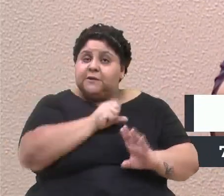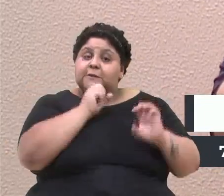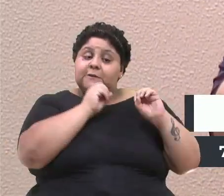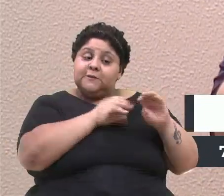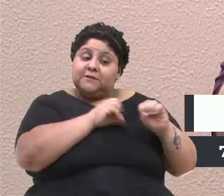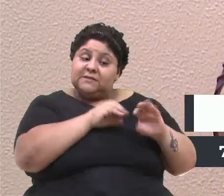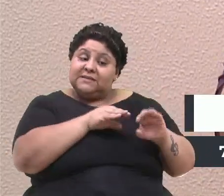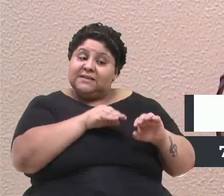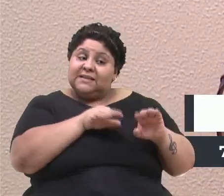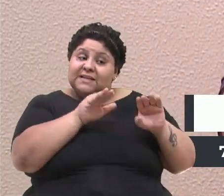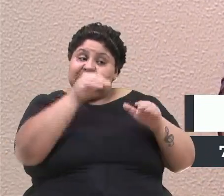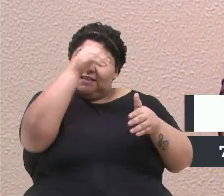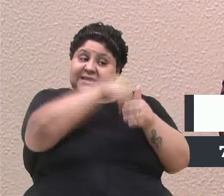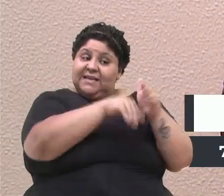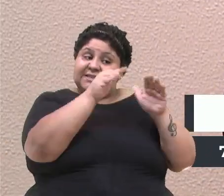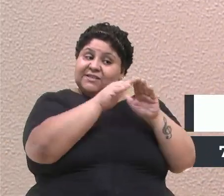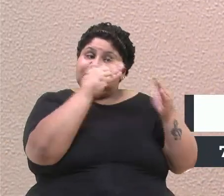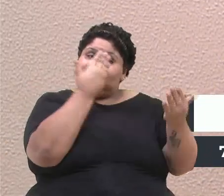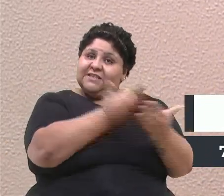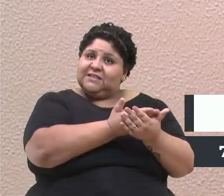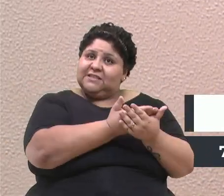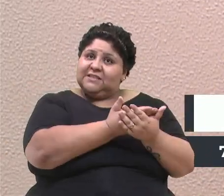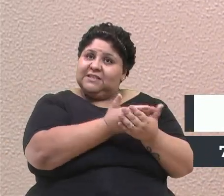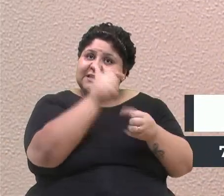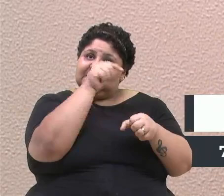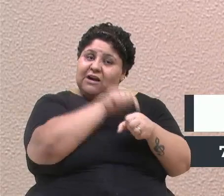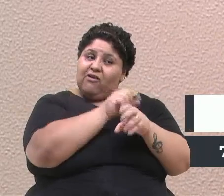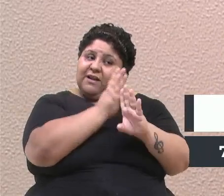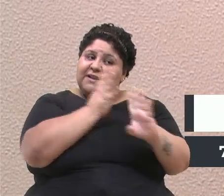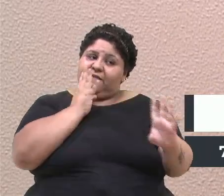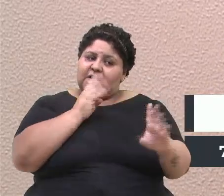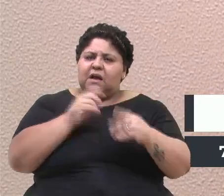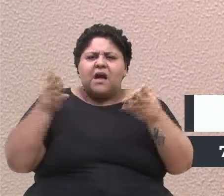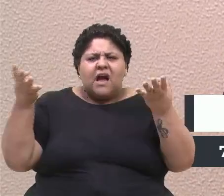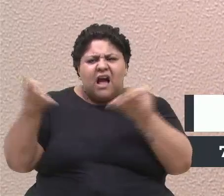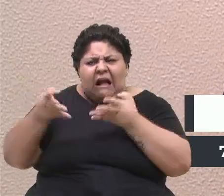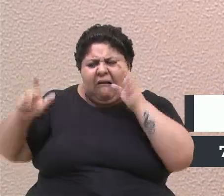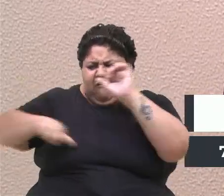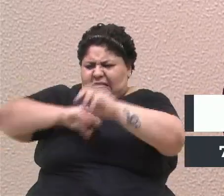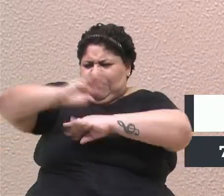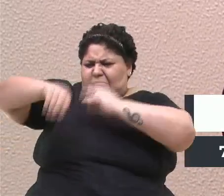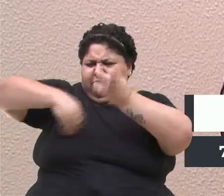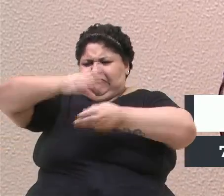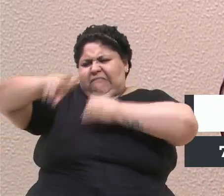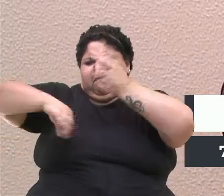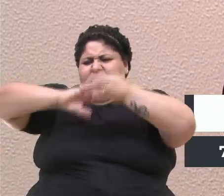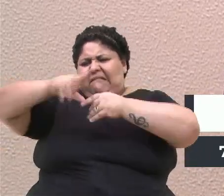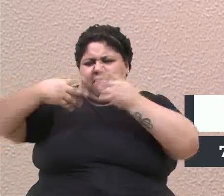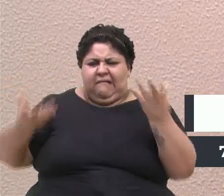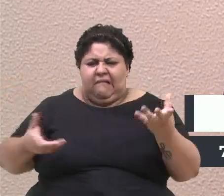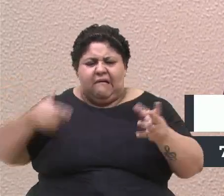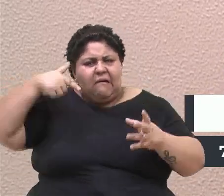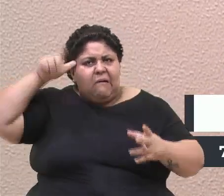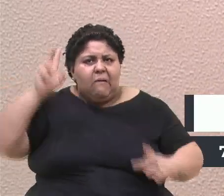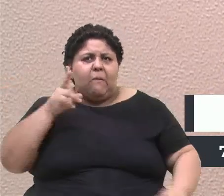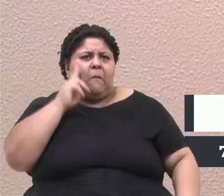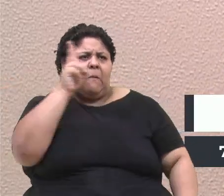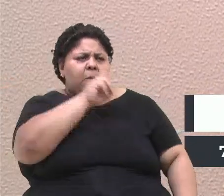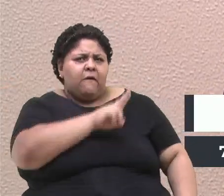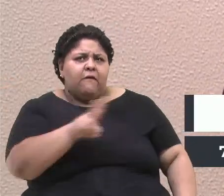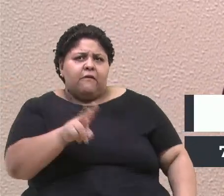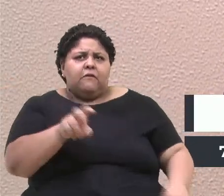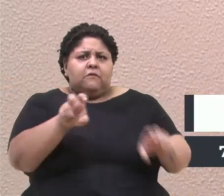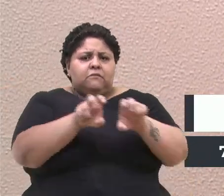Já começava a educação na hora da fila. Agora tá virado numa baderna. Ontem eu vi lá, tinha uns bancos,